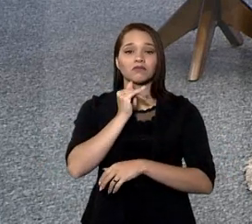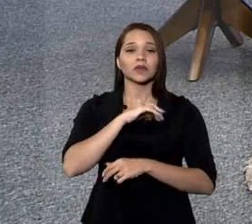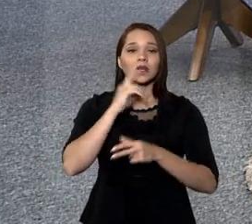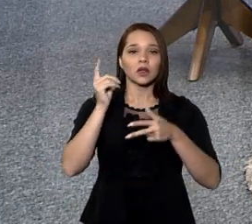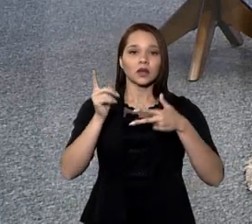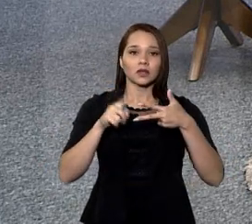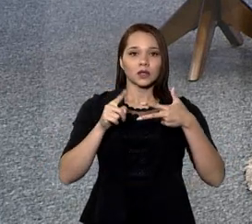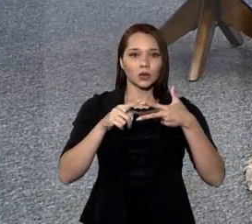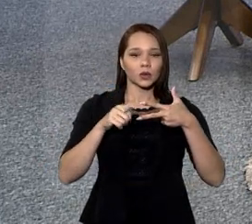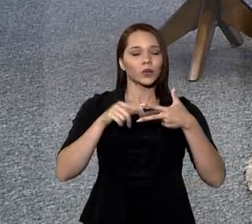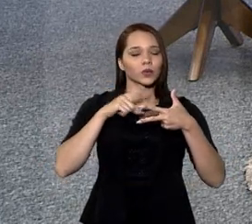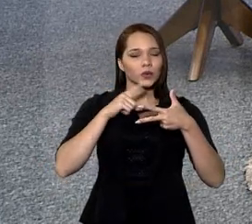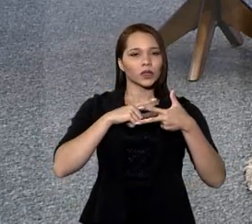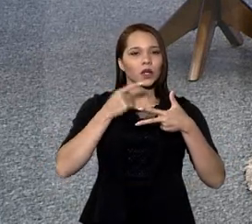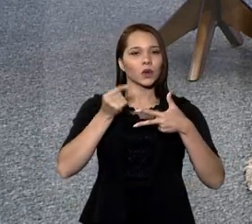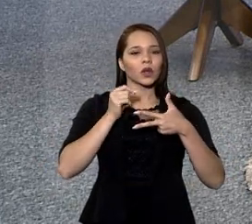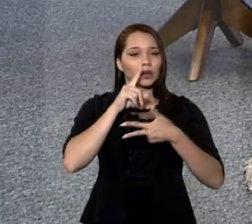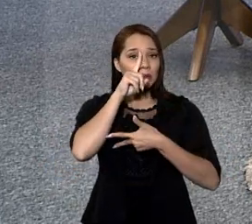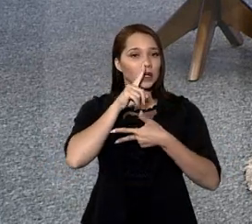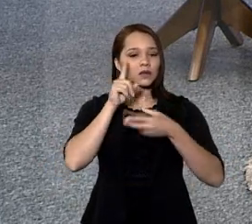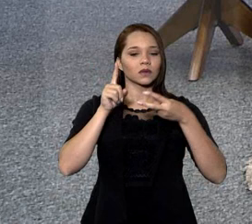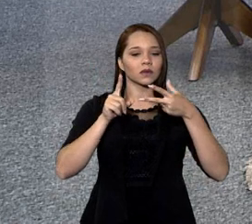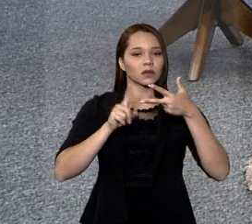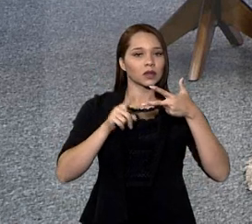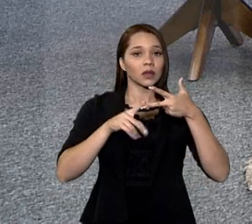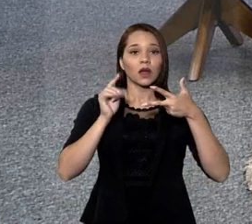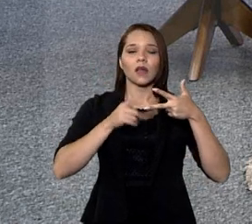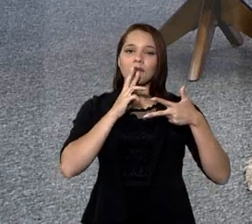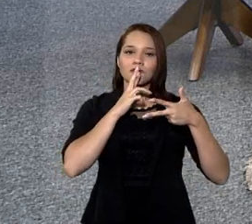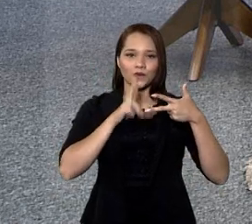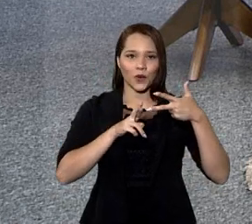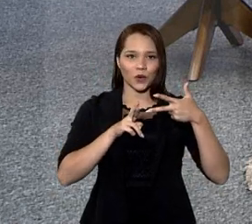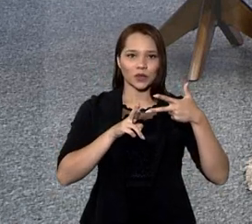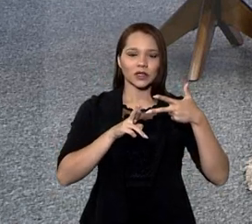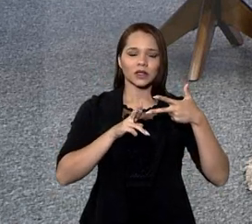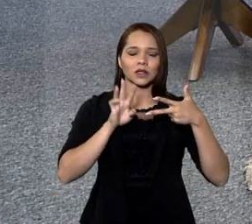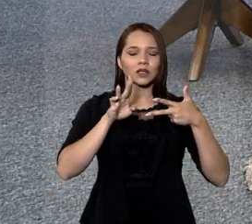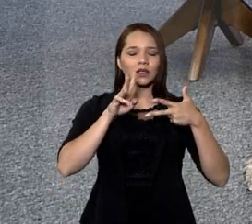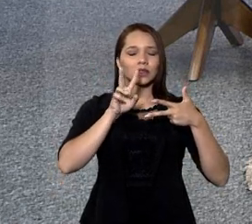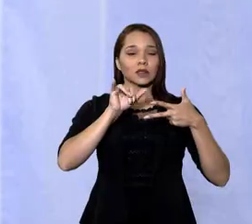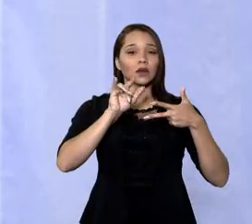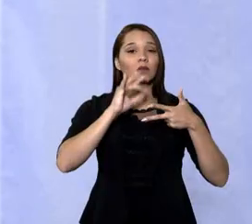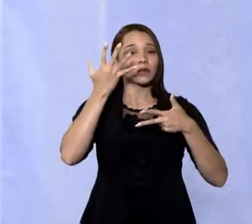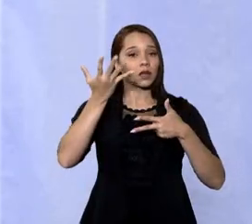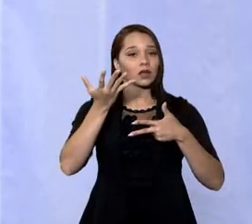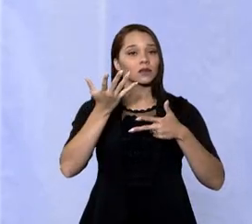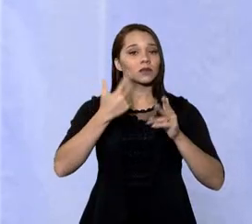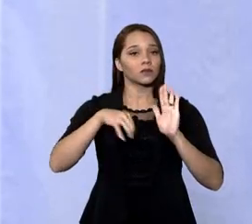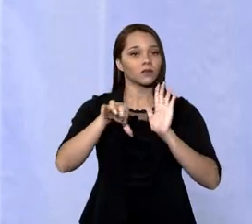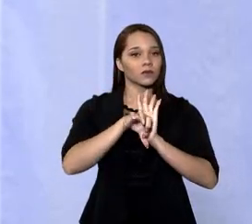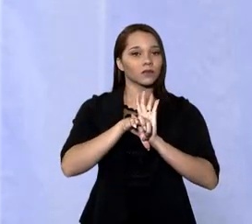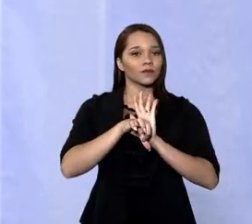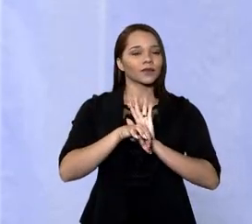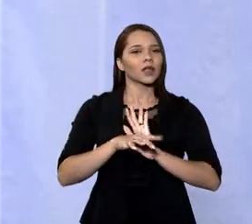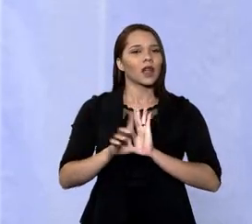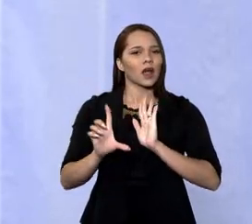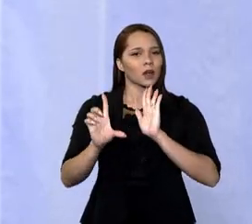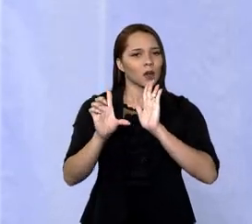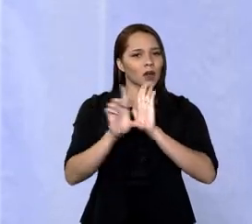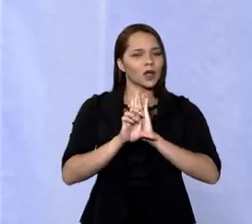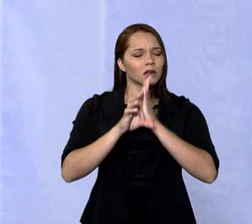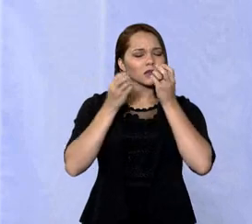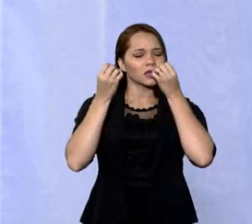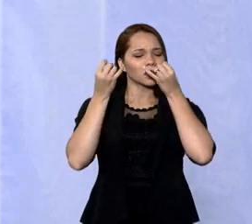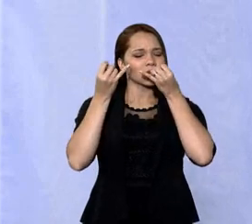imprensa por exemplo no eixo secundário a gente trabalhando o risco e no terciário que a resposta diante do que a lei maria da penha traz